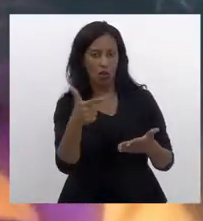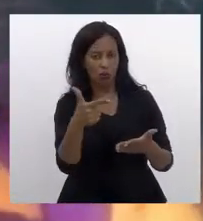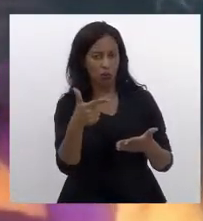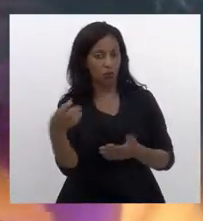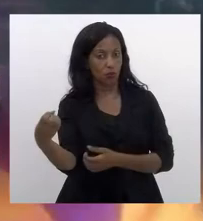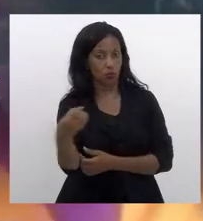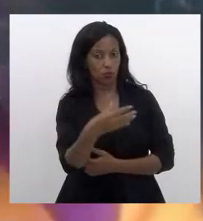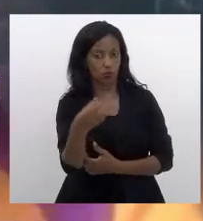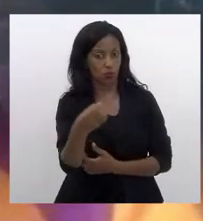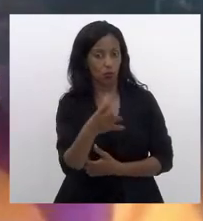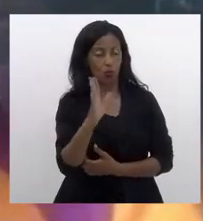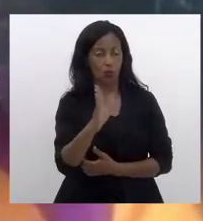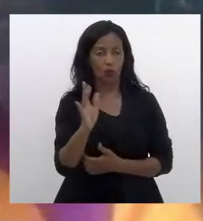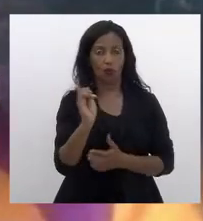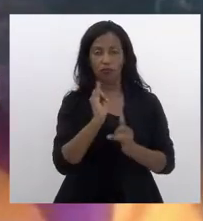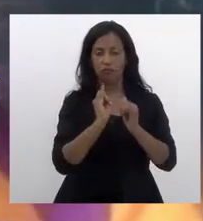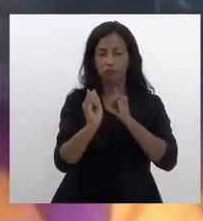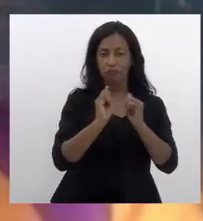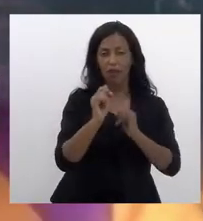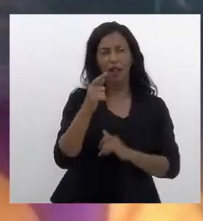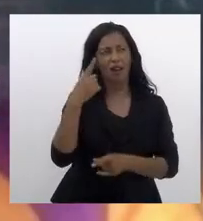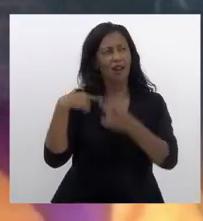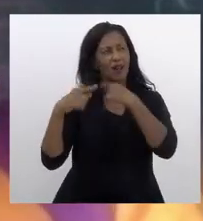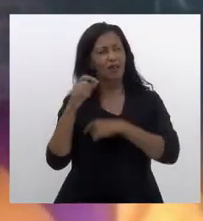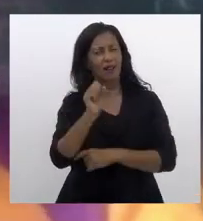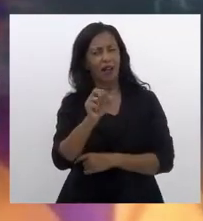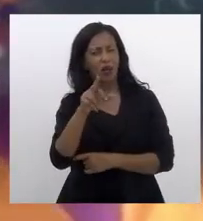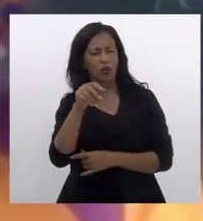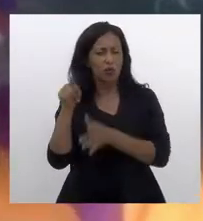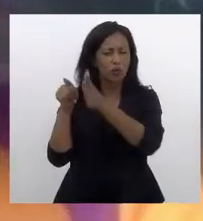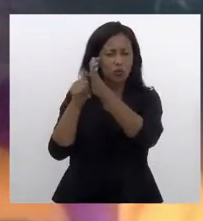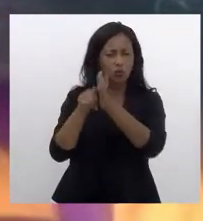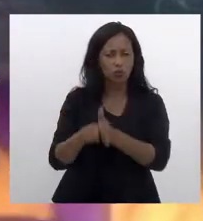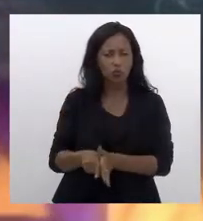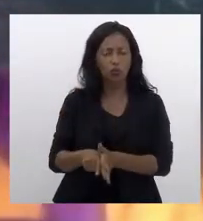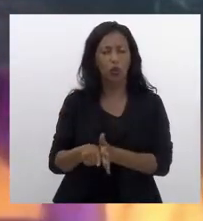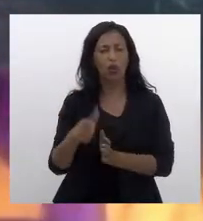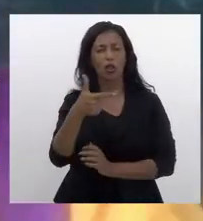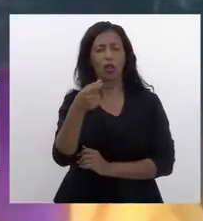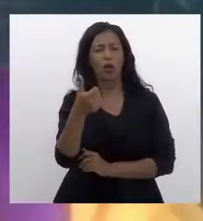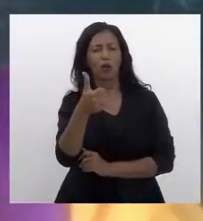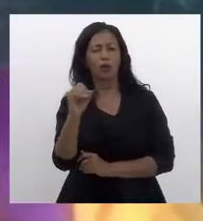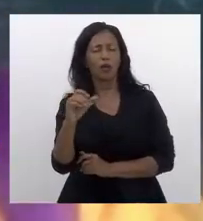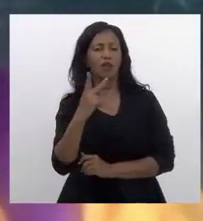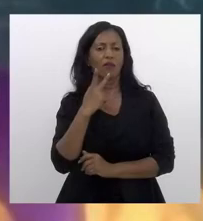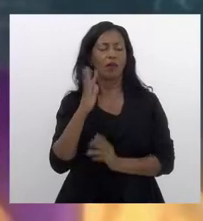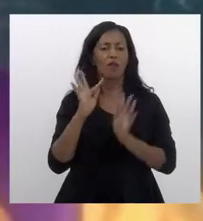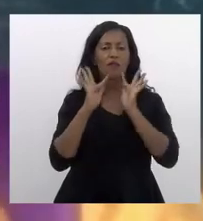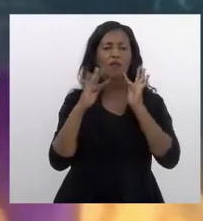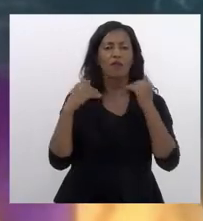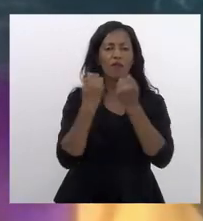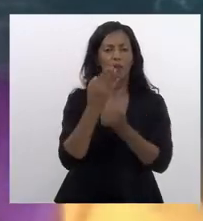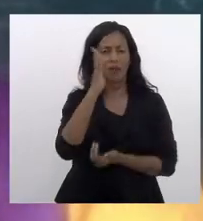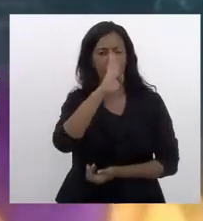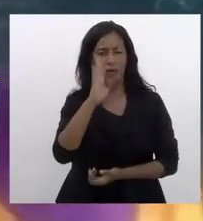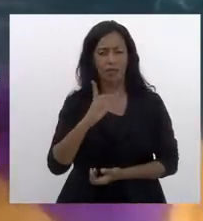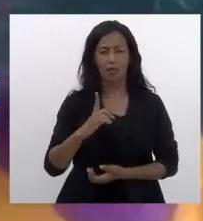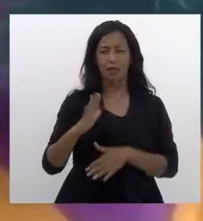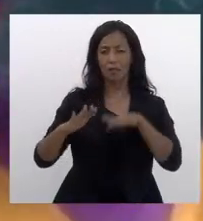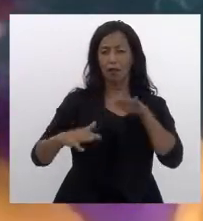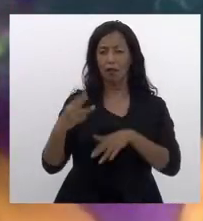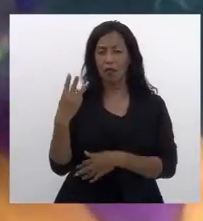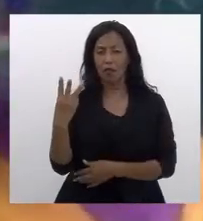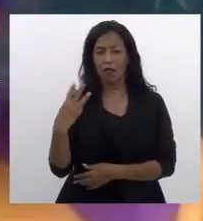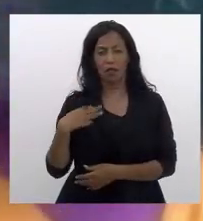atual, mas ainda assim lá no censo de 2010 era previsto que cada família brasileira tem em média 3 filhos, o que nos